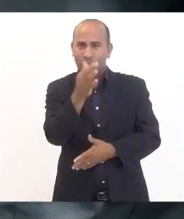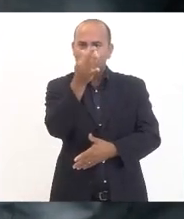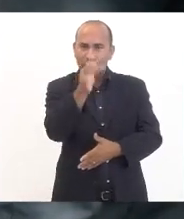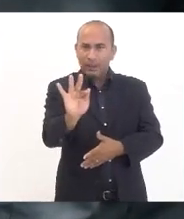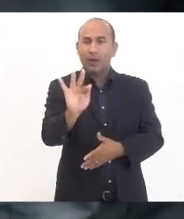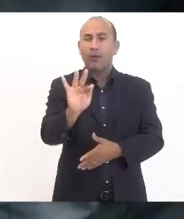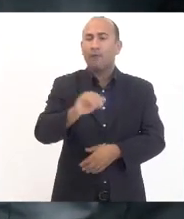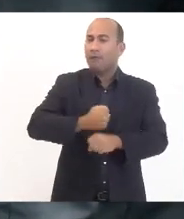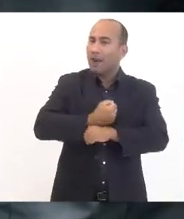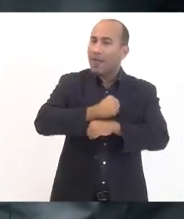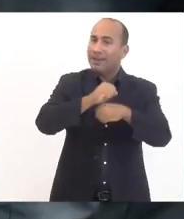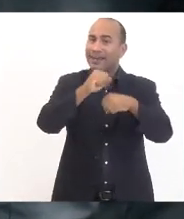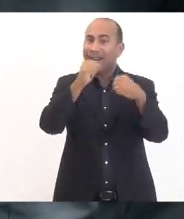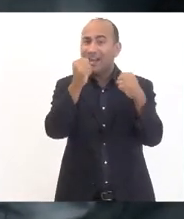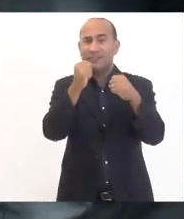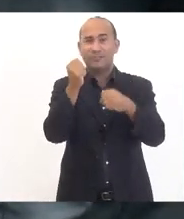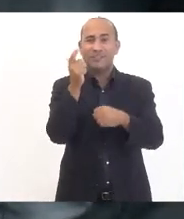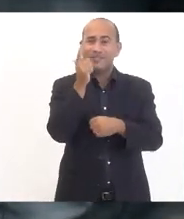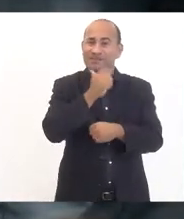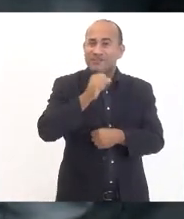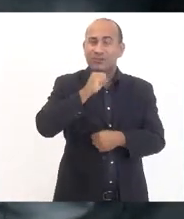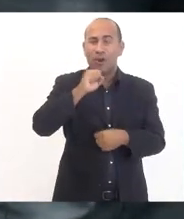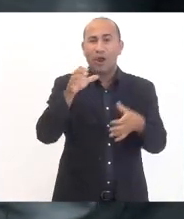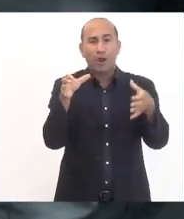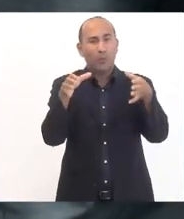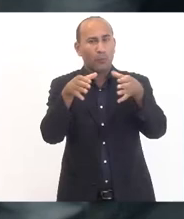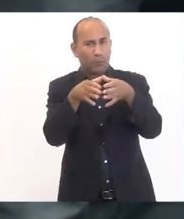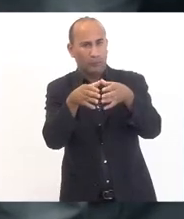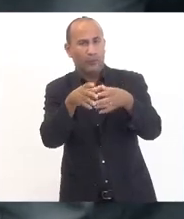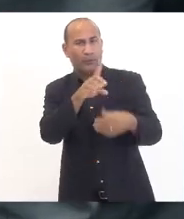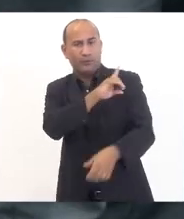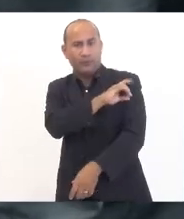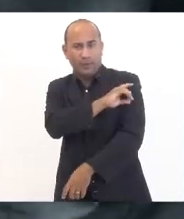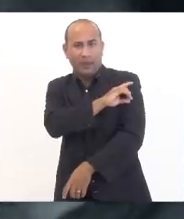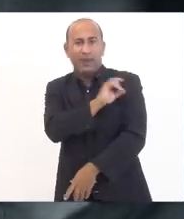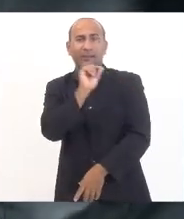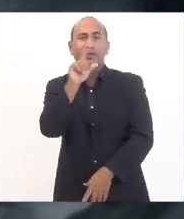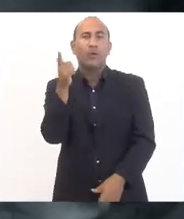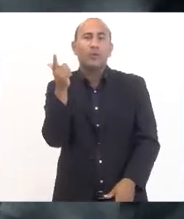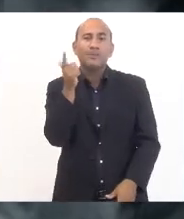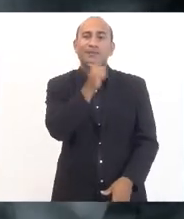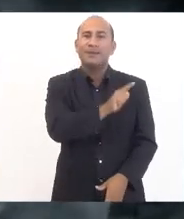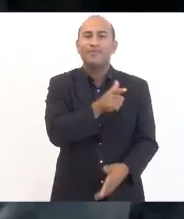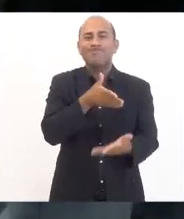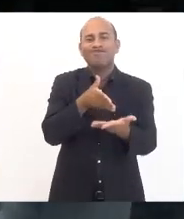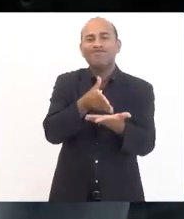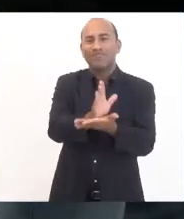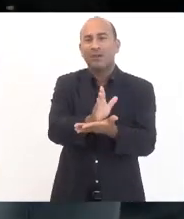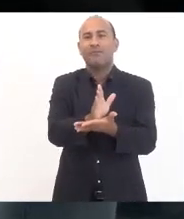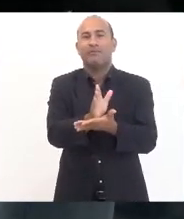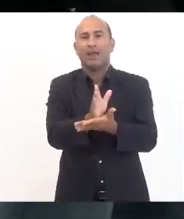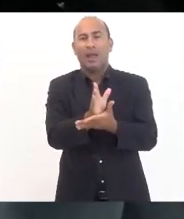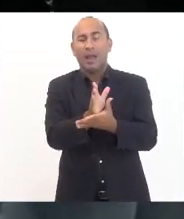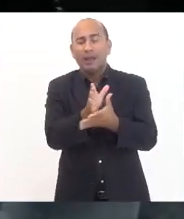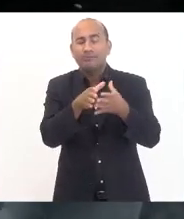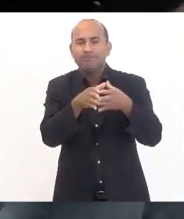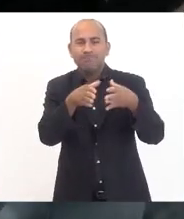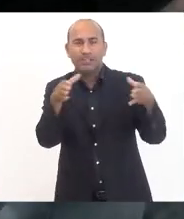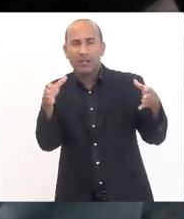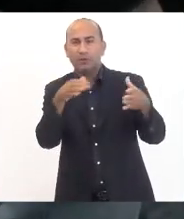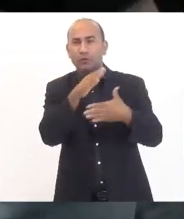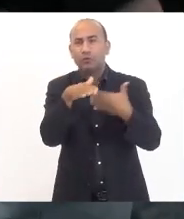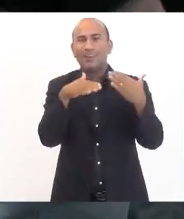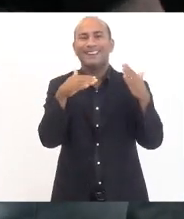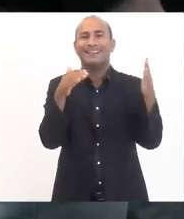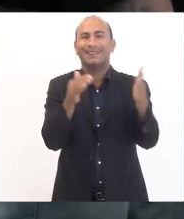grande vitória da categoria de enfermagem, que conseguiu aprovar por unanimidade do voto